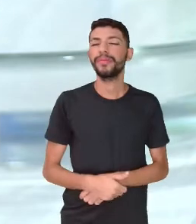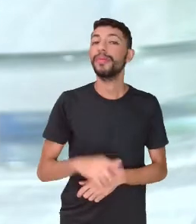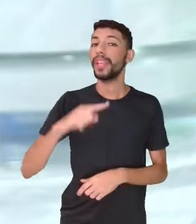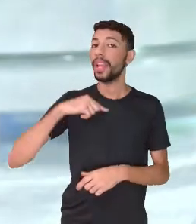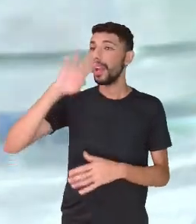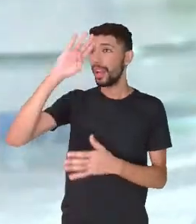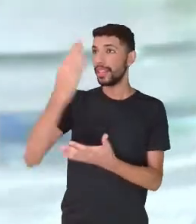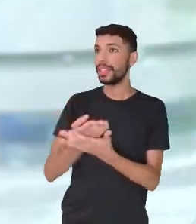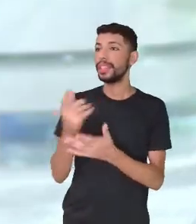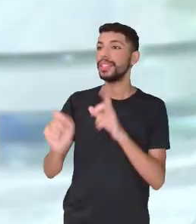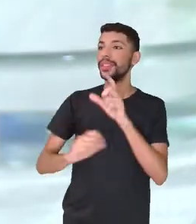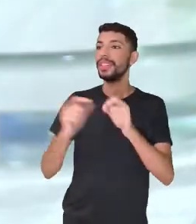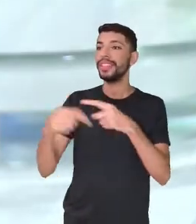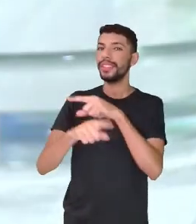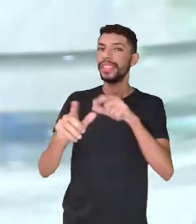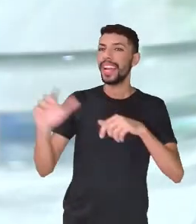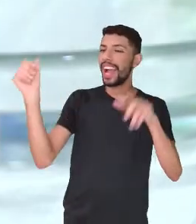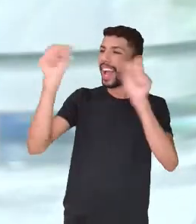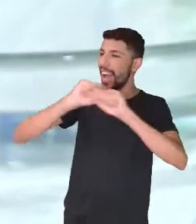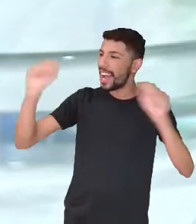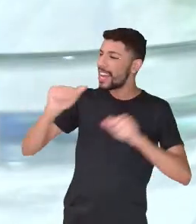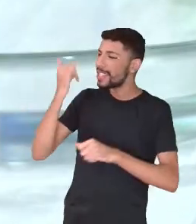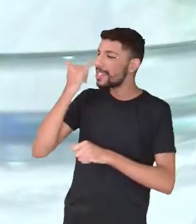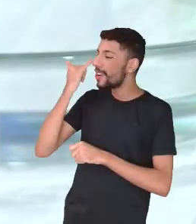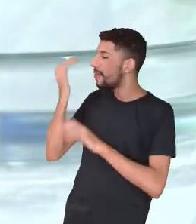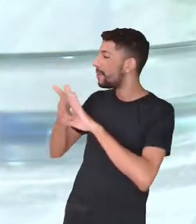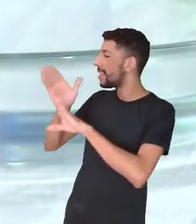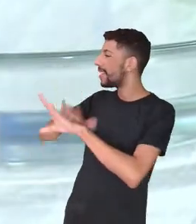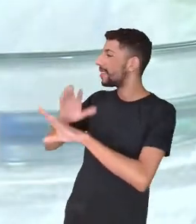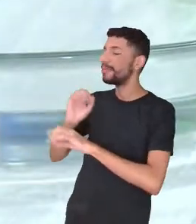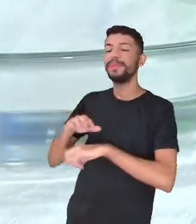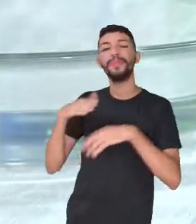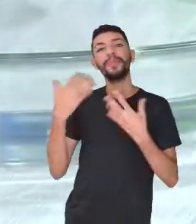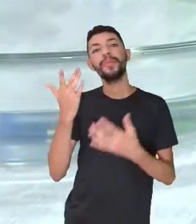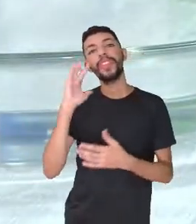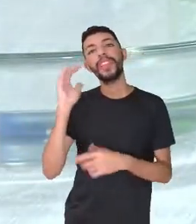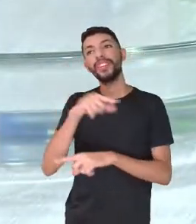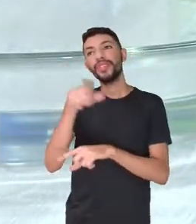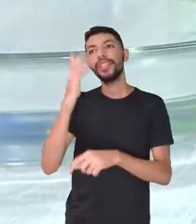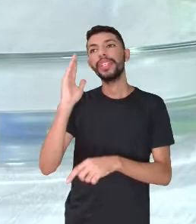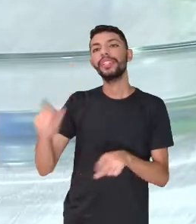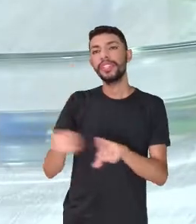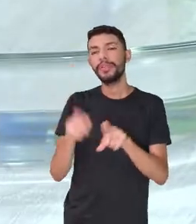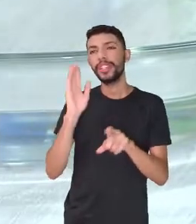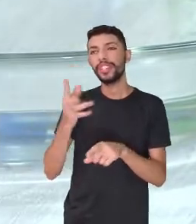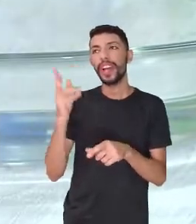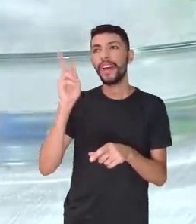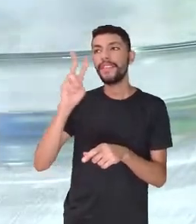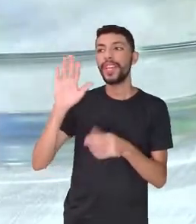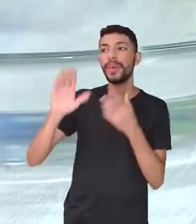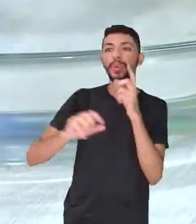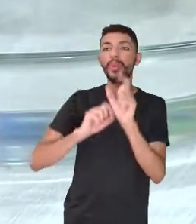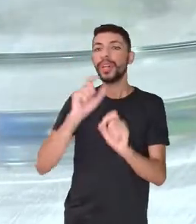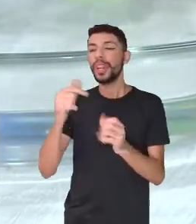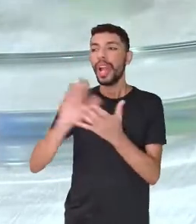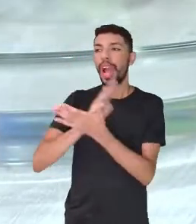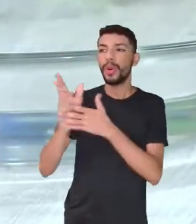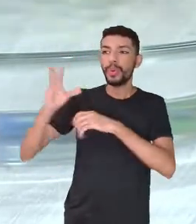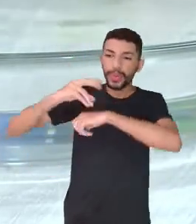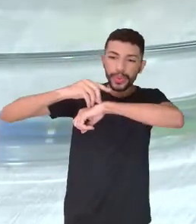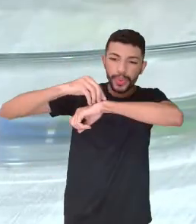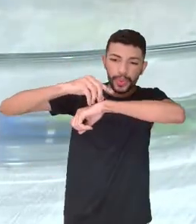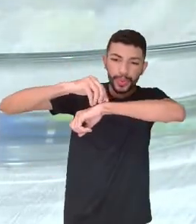vocês... Arrasou, Billy! Eu acho que vocês já viram até insetos. Tá o barquinho aqui numa posição que